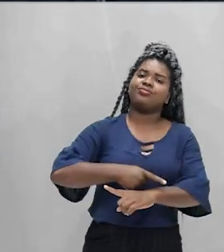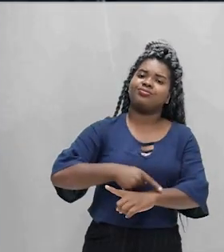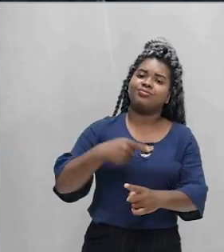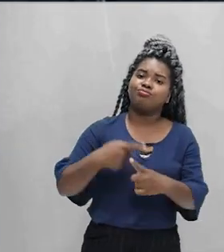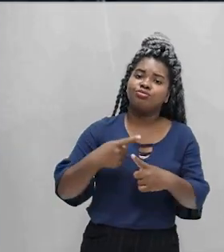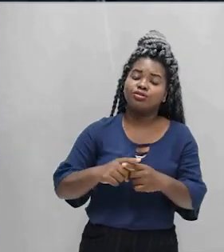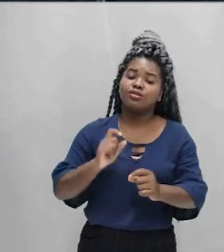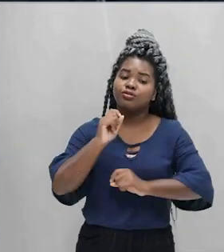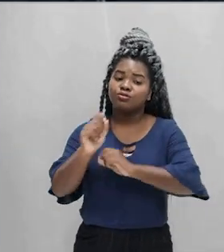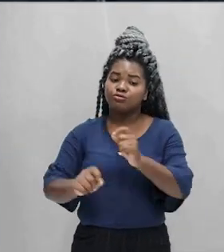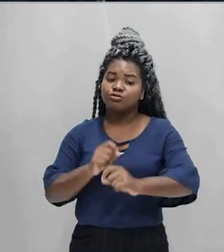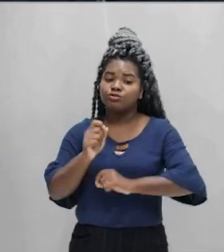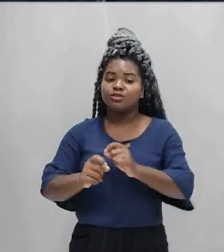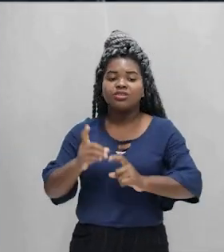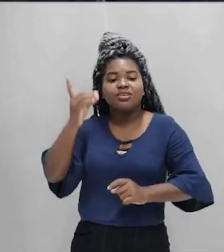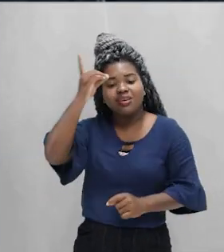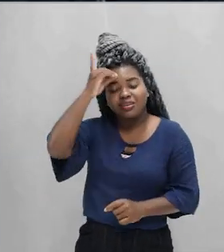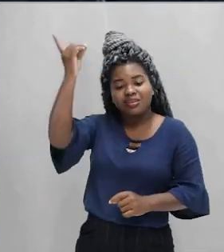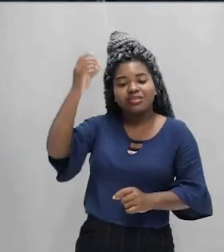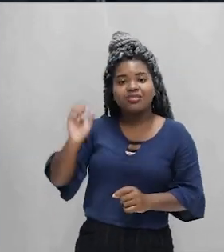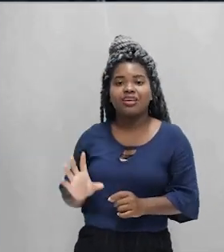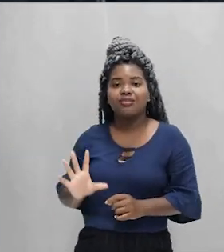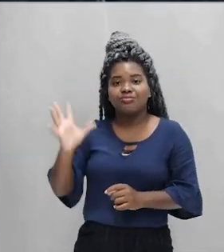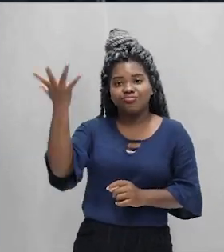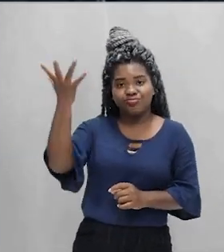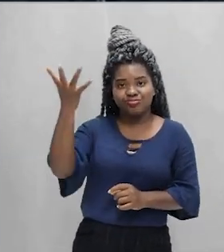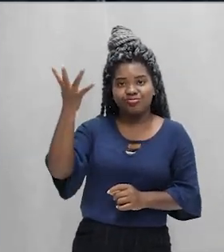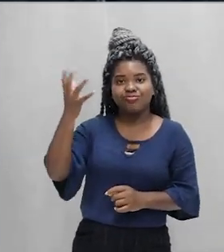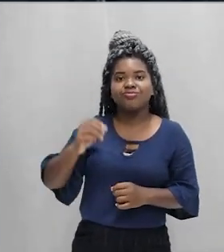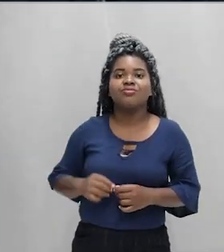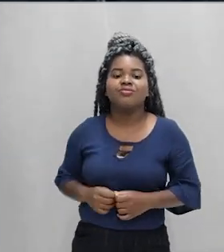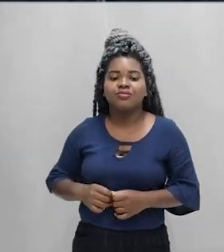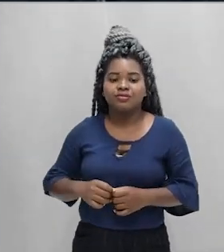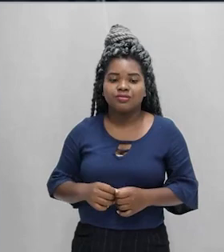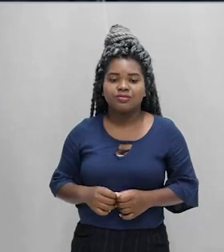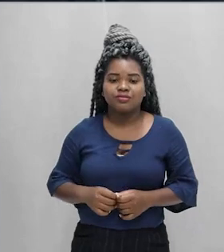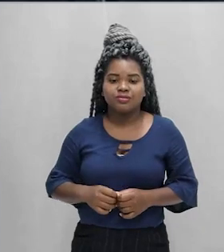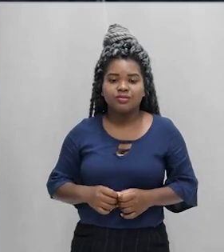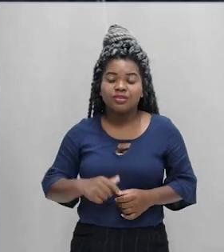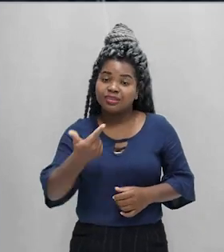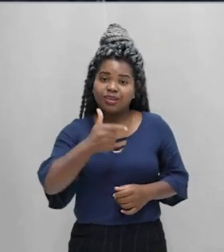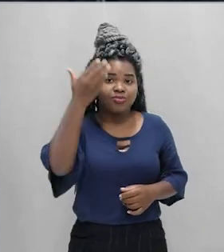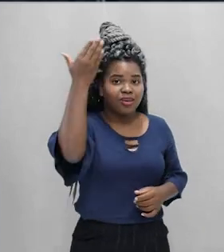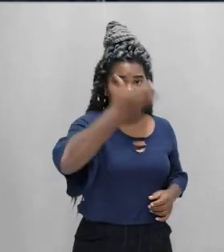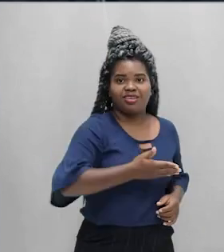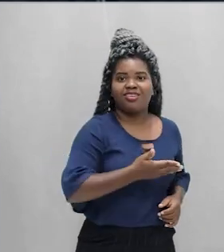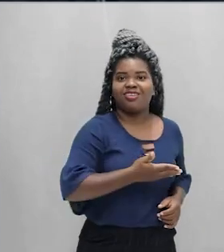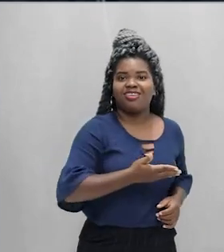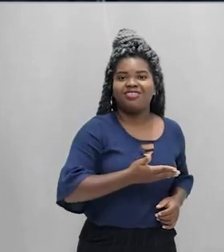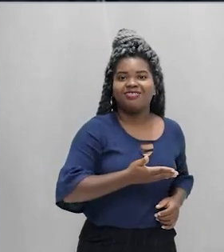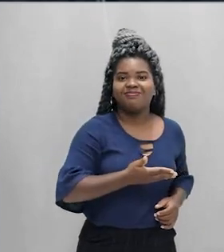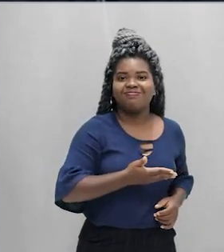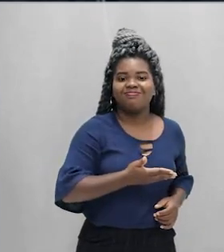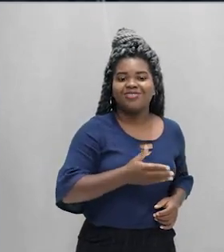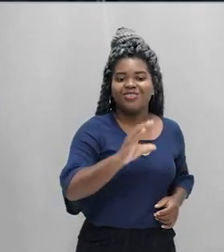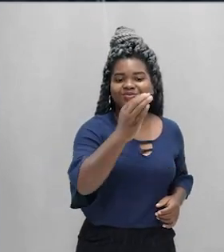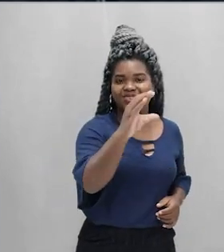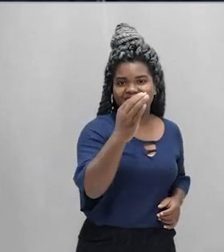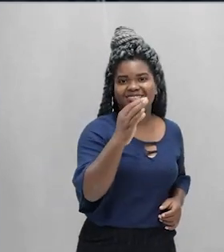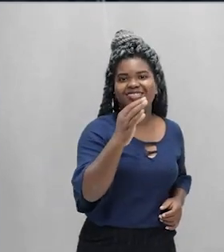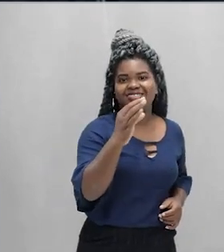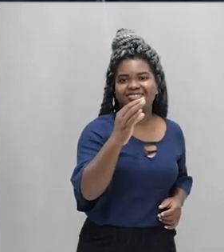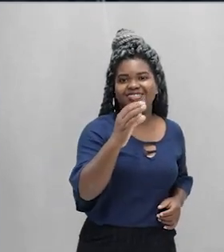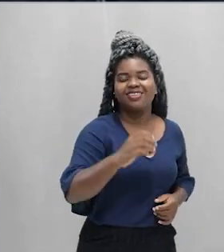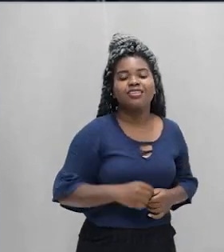é idealizado pode não ser comprovado com a ciência. Então, quando eu entro com o